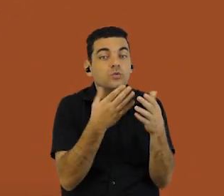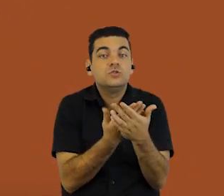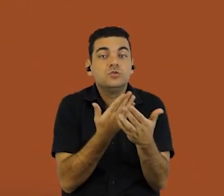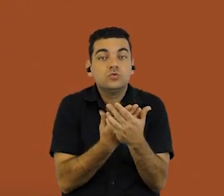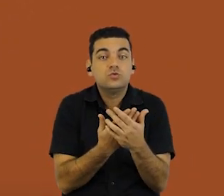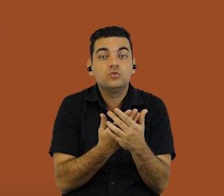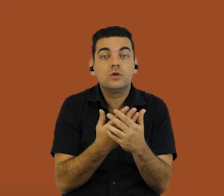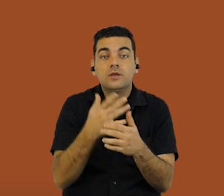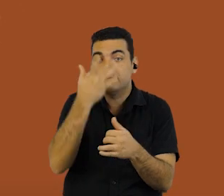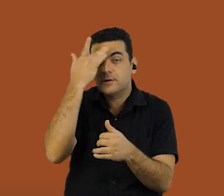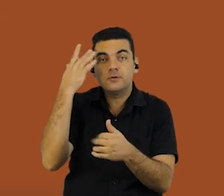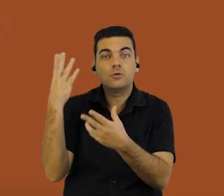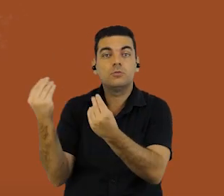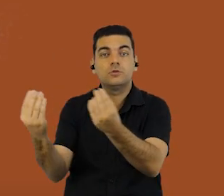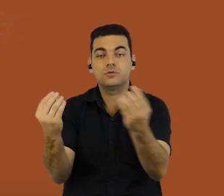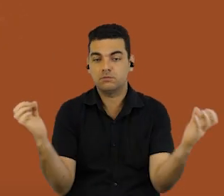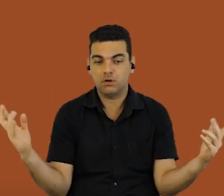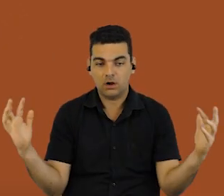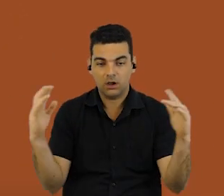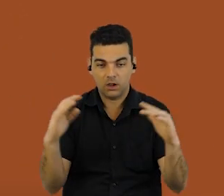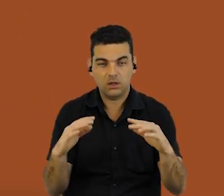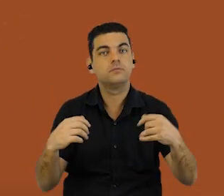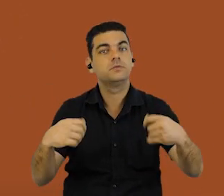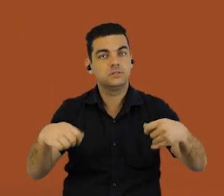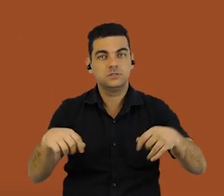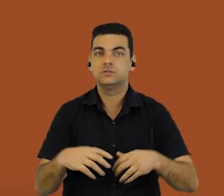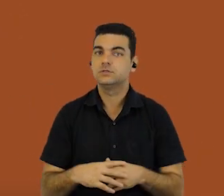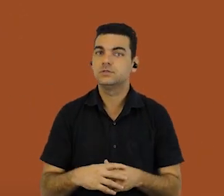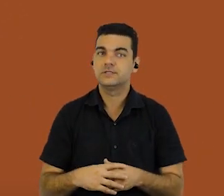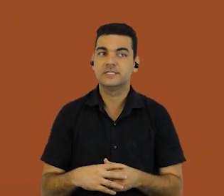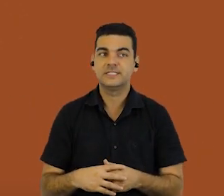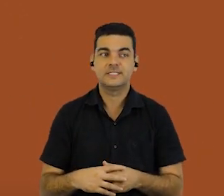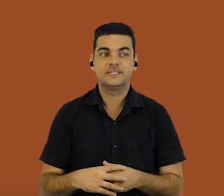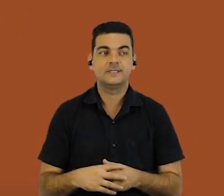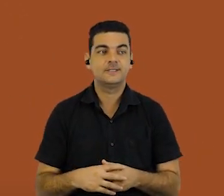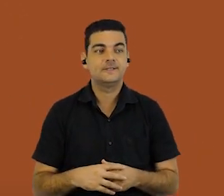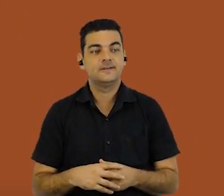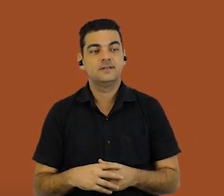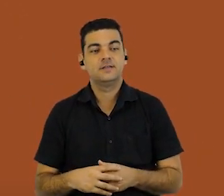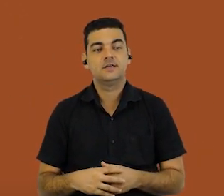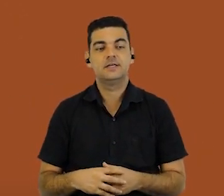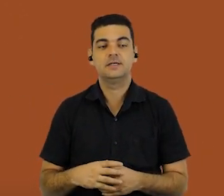estudos com outros colegas, tentar procurar